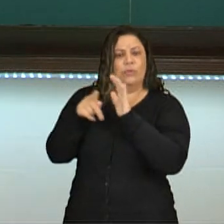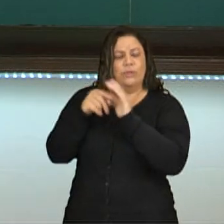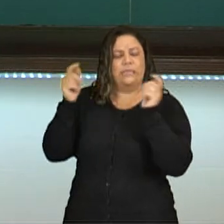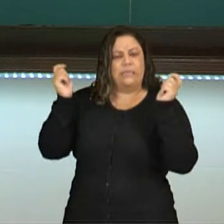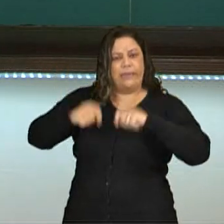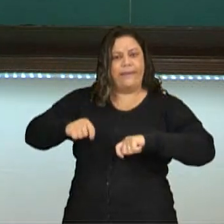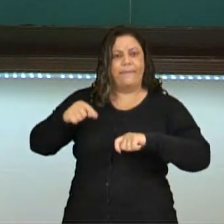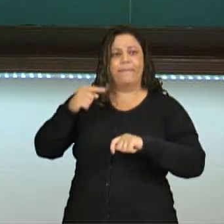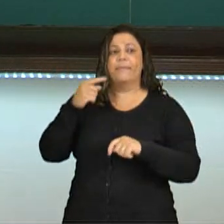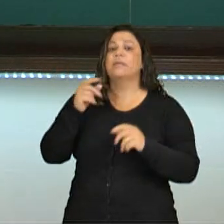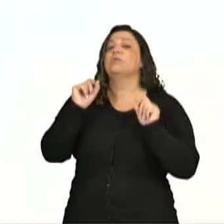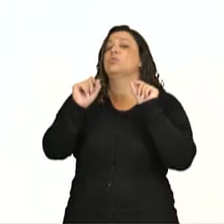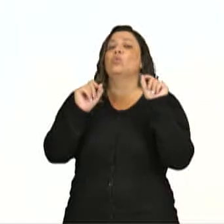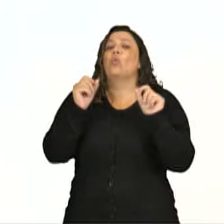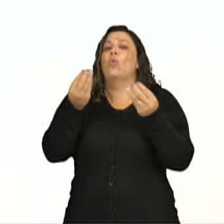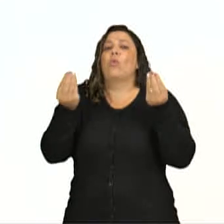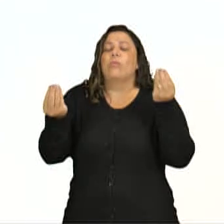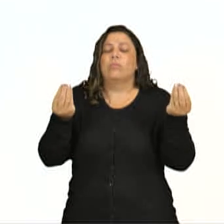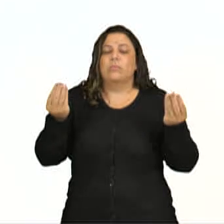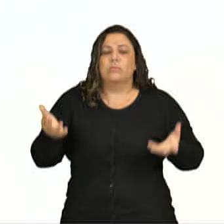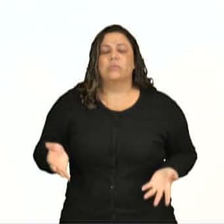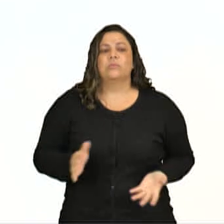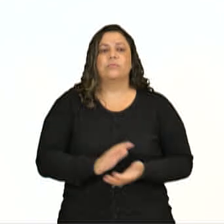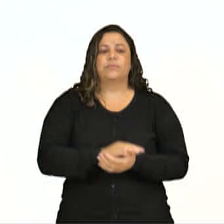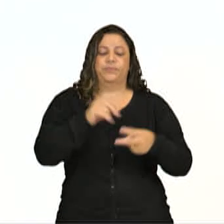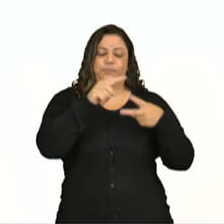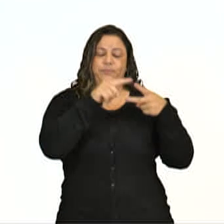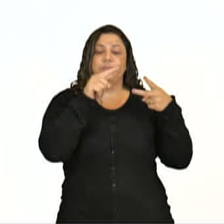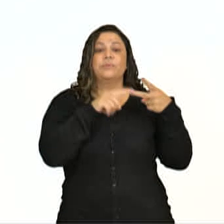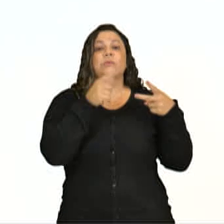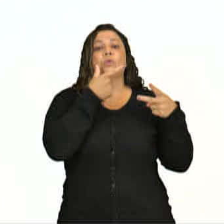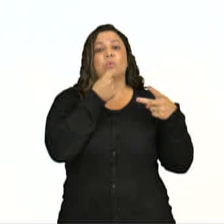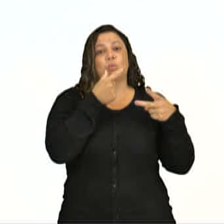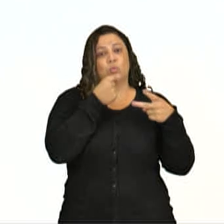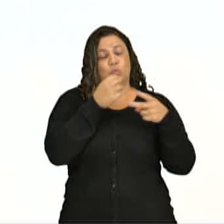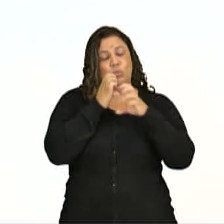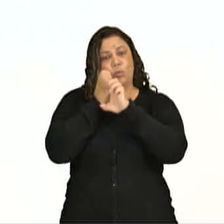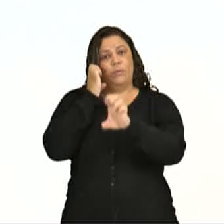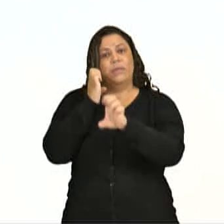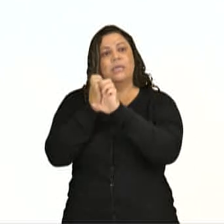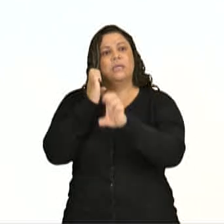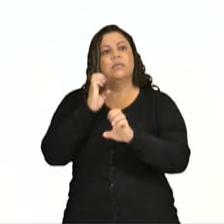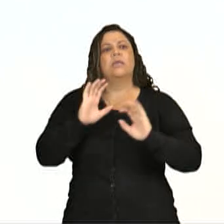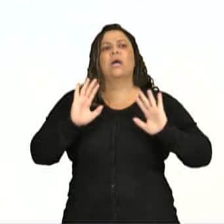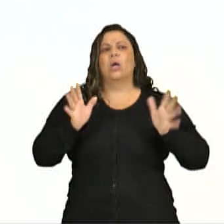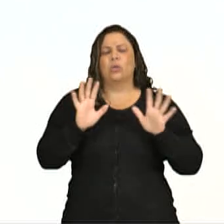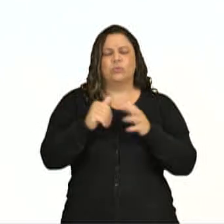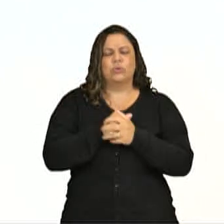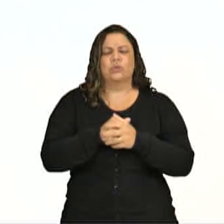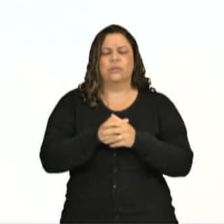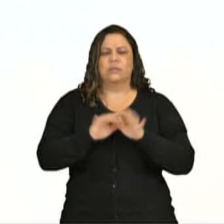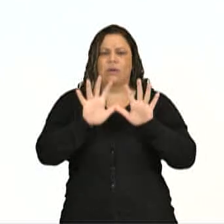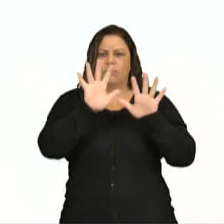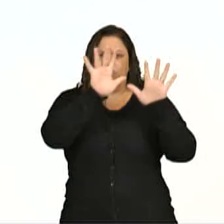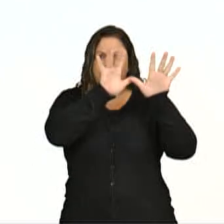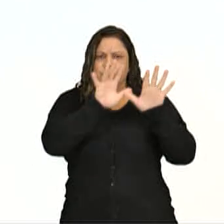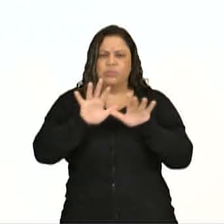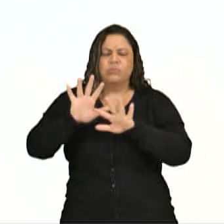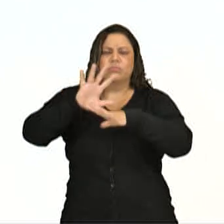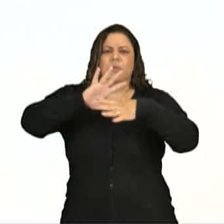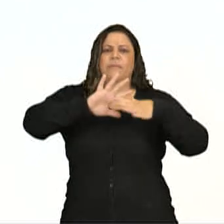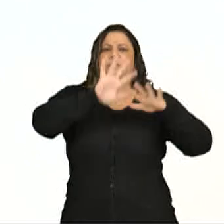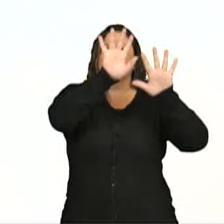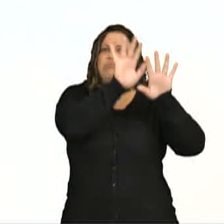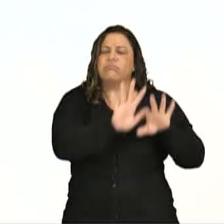Então, olha só, esses dois engenheiros, eles diagramaram uma rede de torres